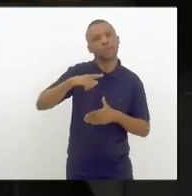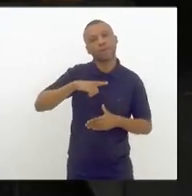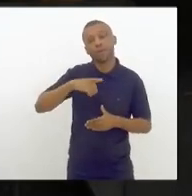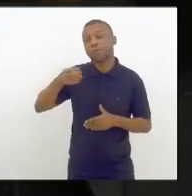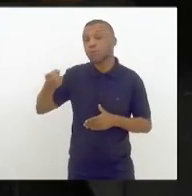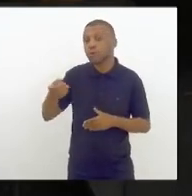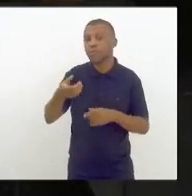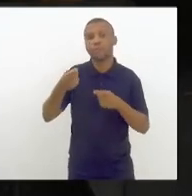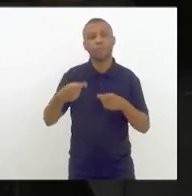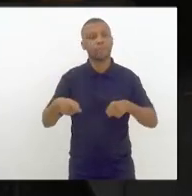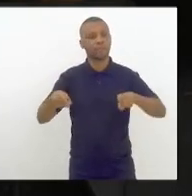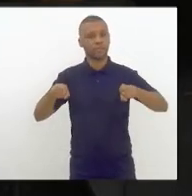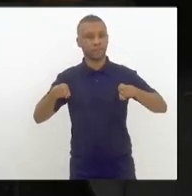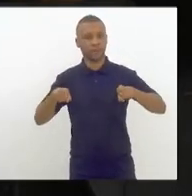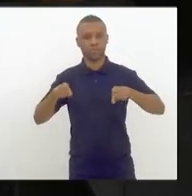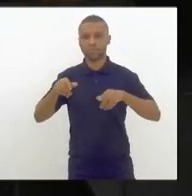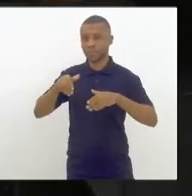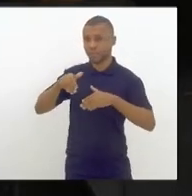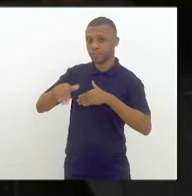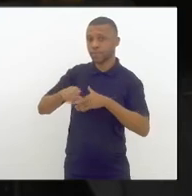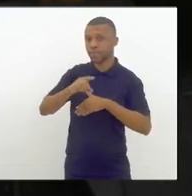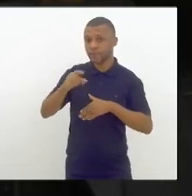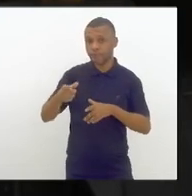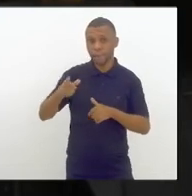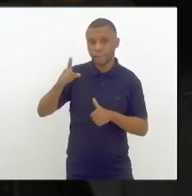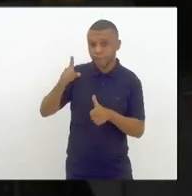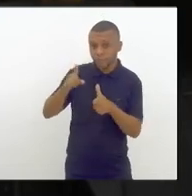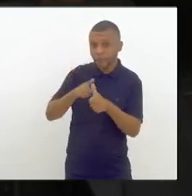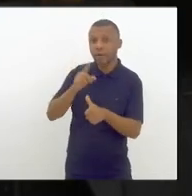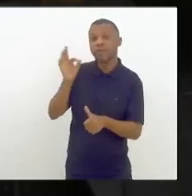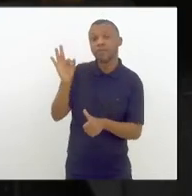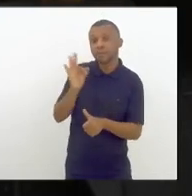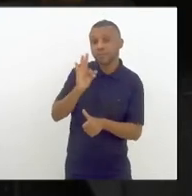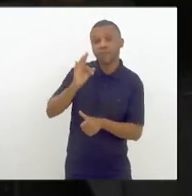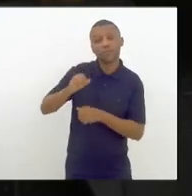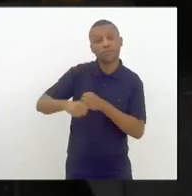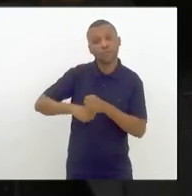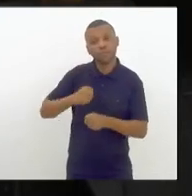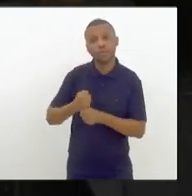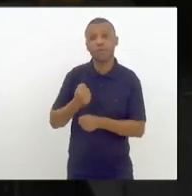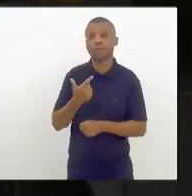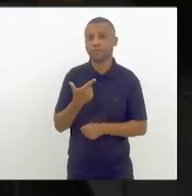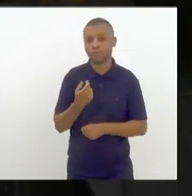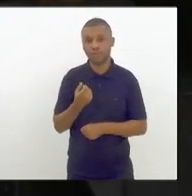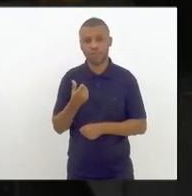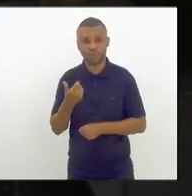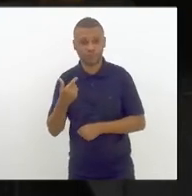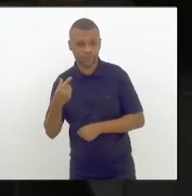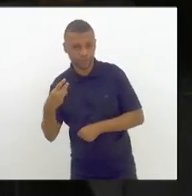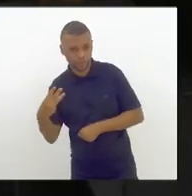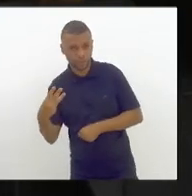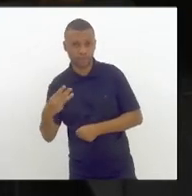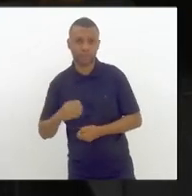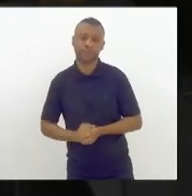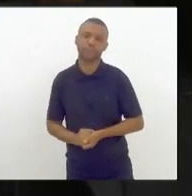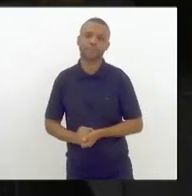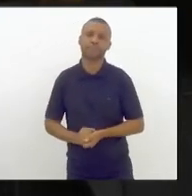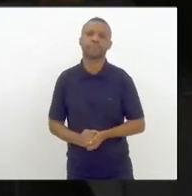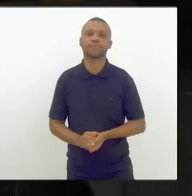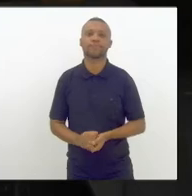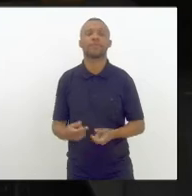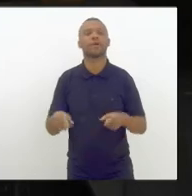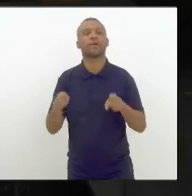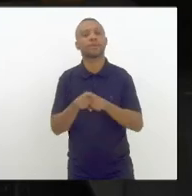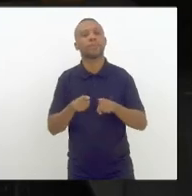mandato a partir de primeiro de fevereiro do ano que vem queria saudar também